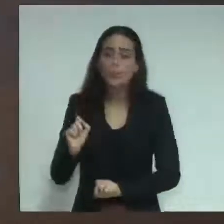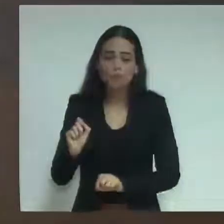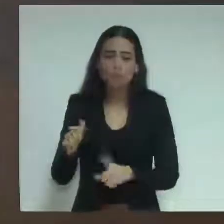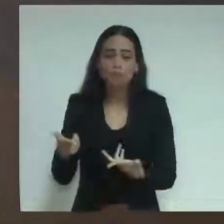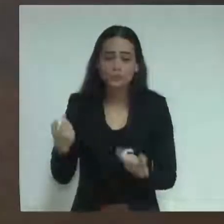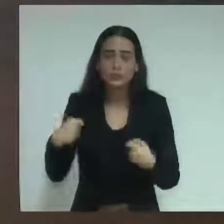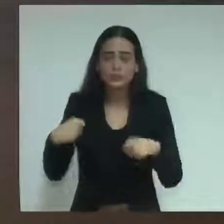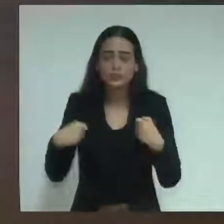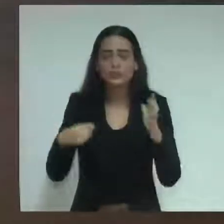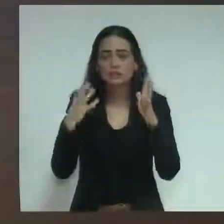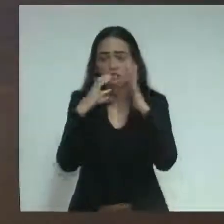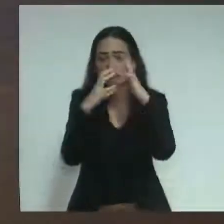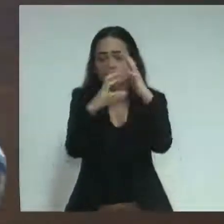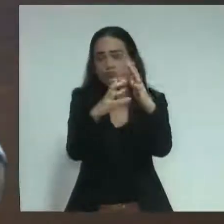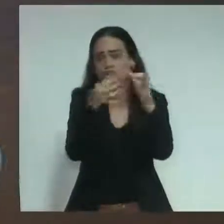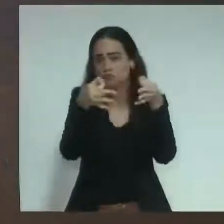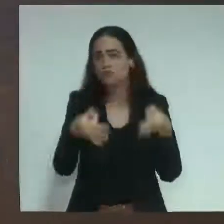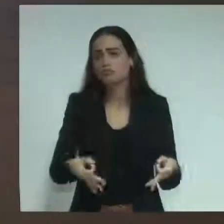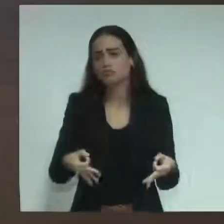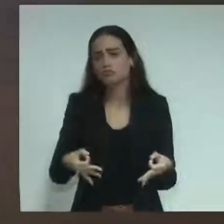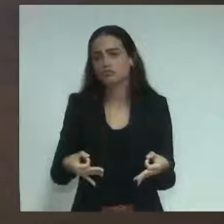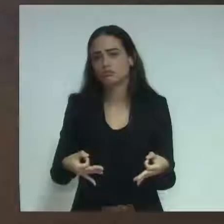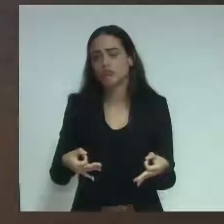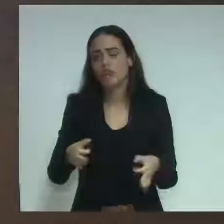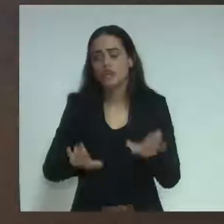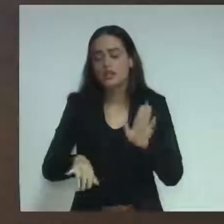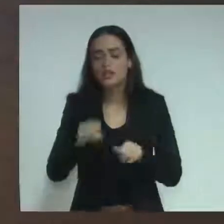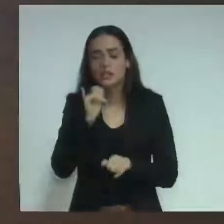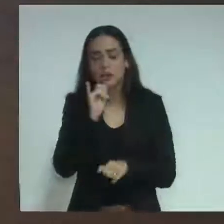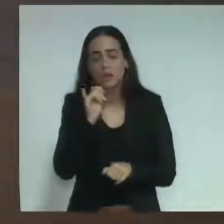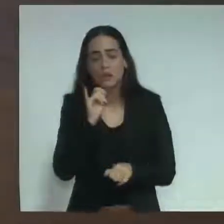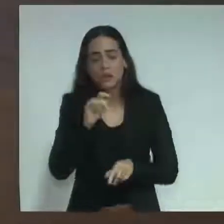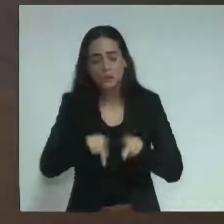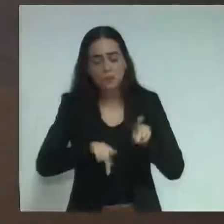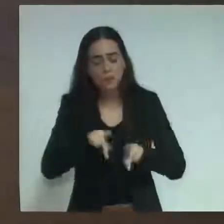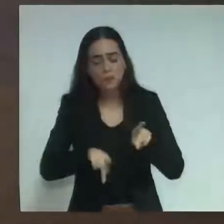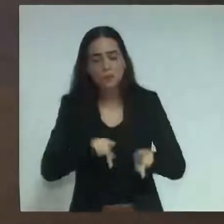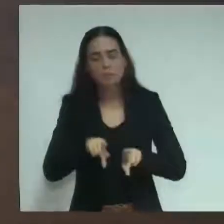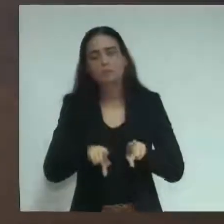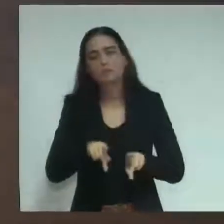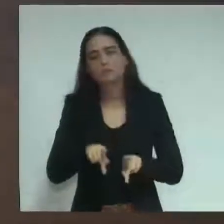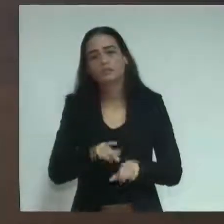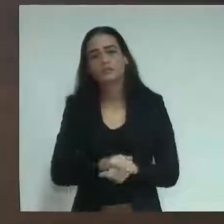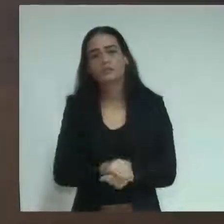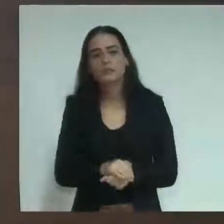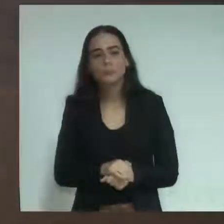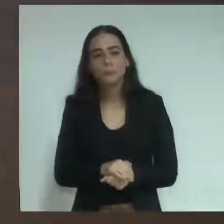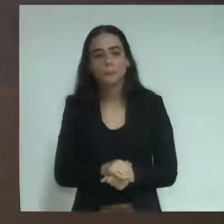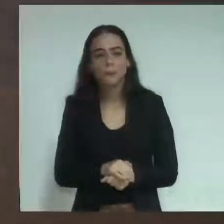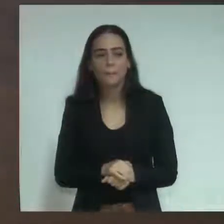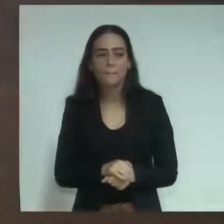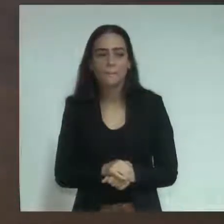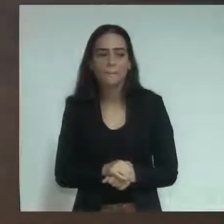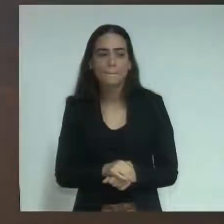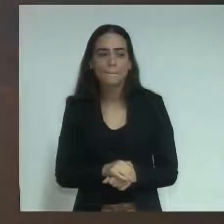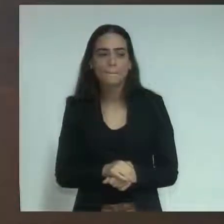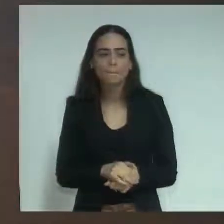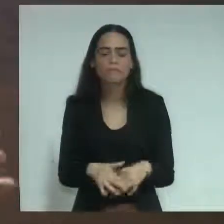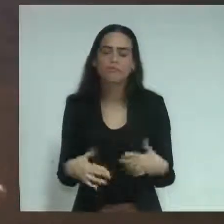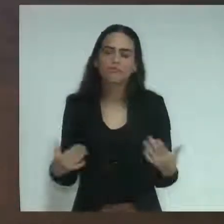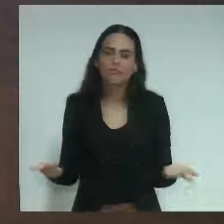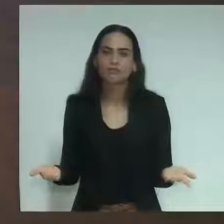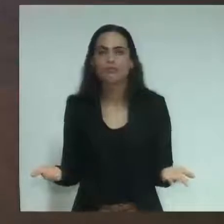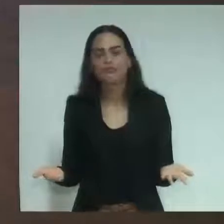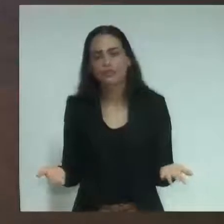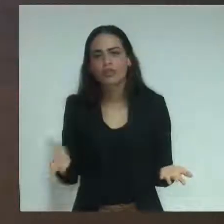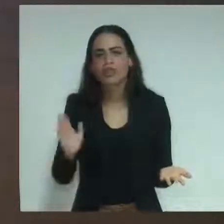não é justa a resposta quando algumas pessoas, talvez desavisadas, né, digam que, mas já